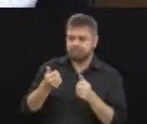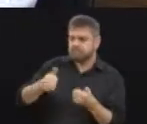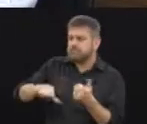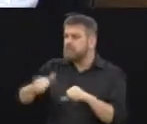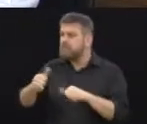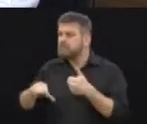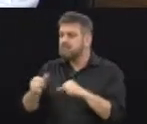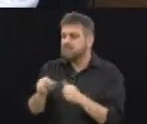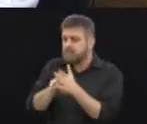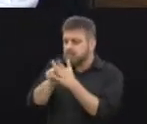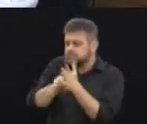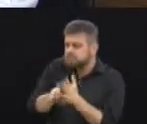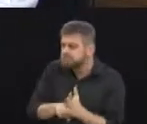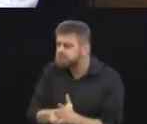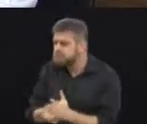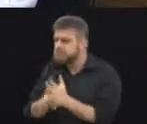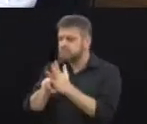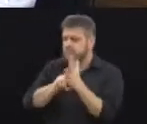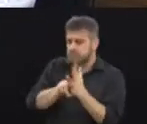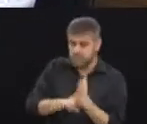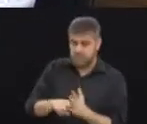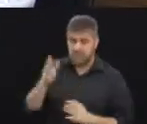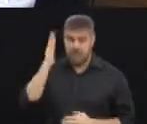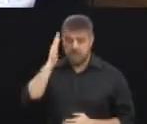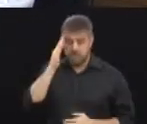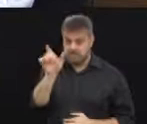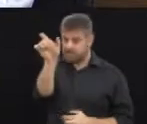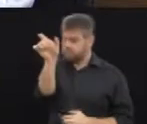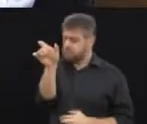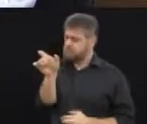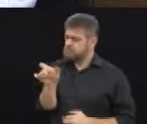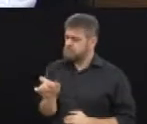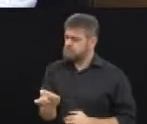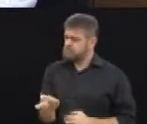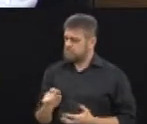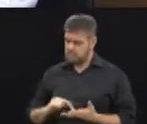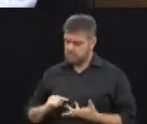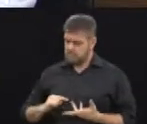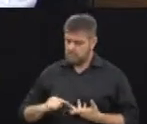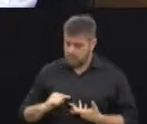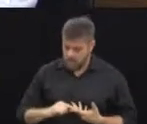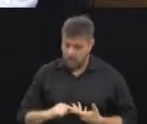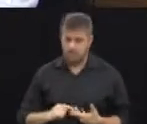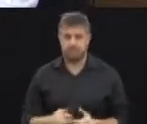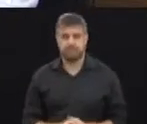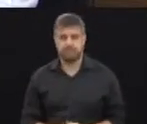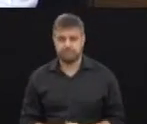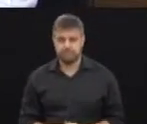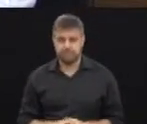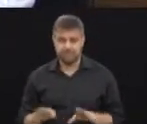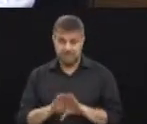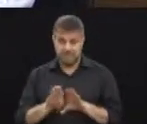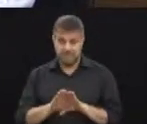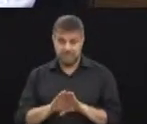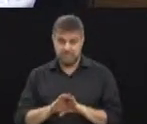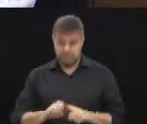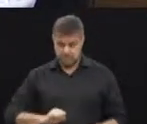tem que ver, tem que fazer uma boa anamnese, um bom exame físico para a paciente,